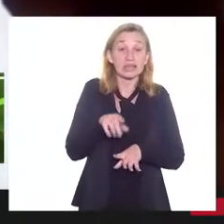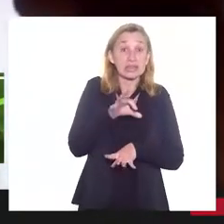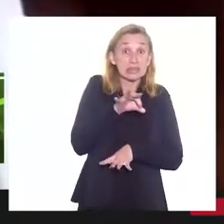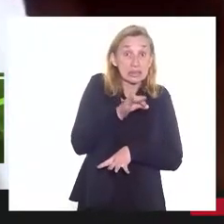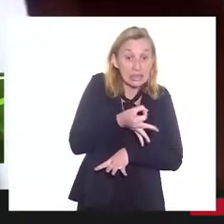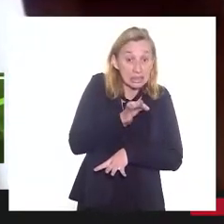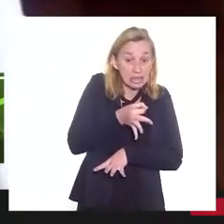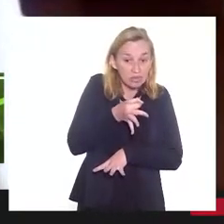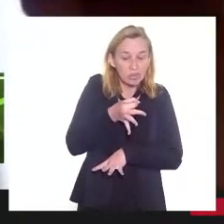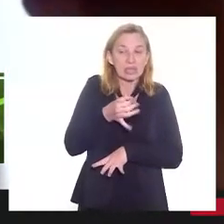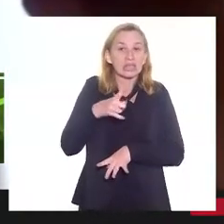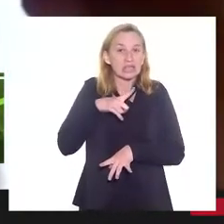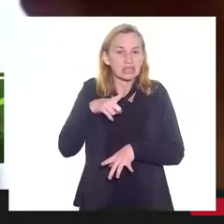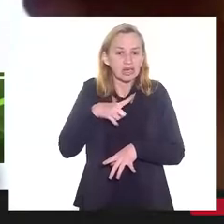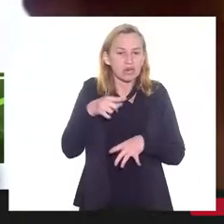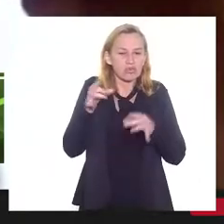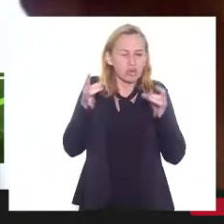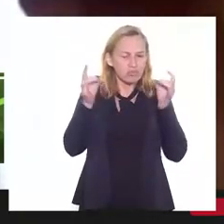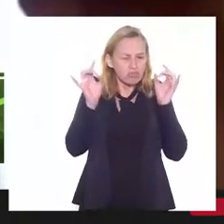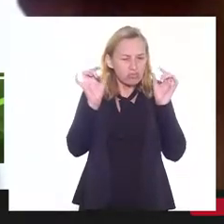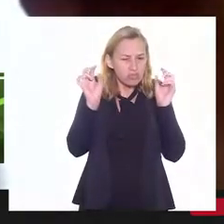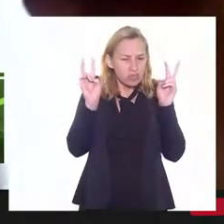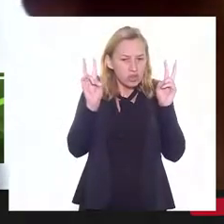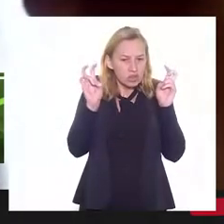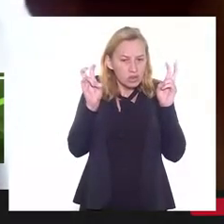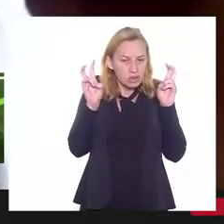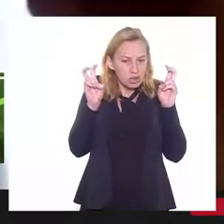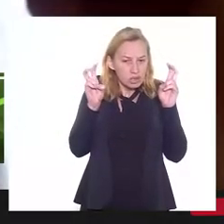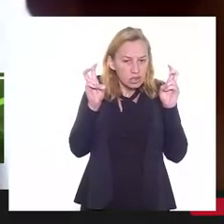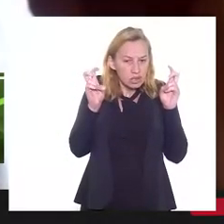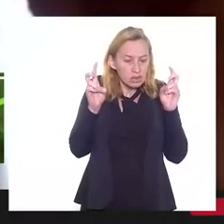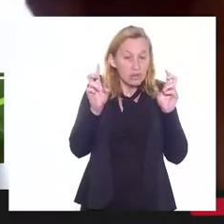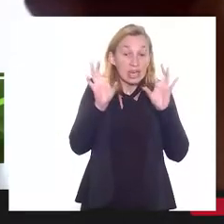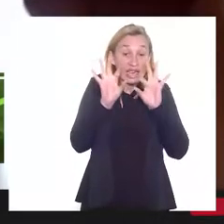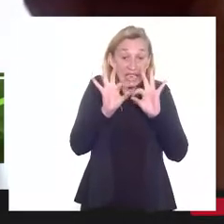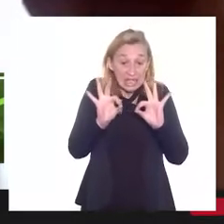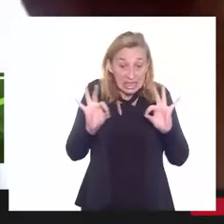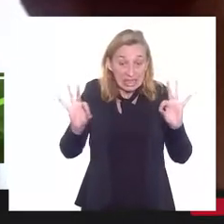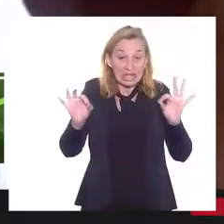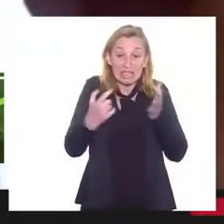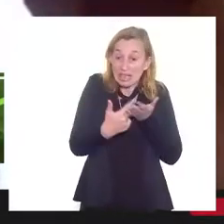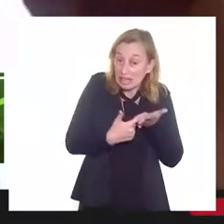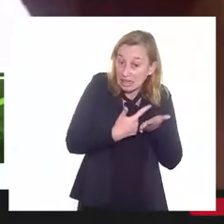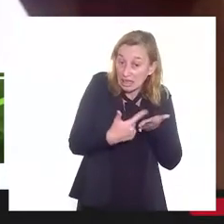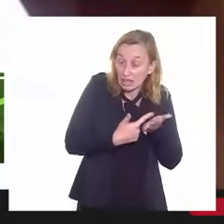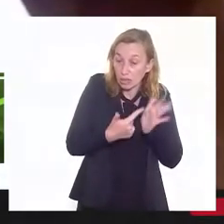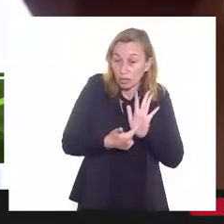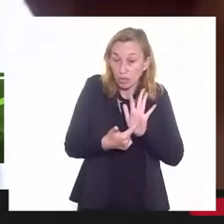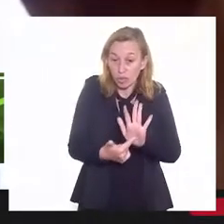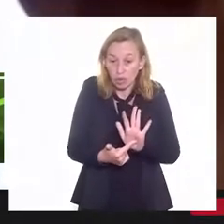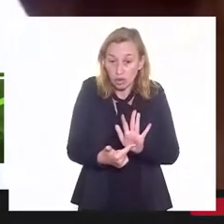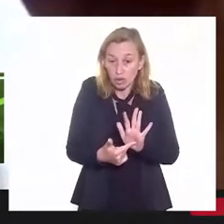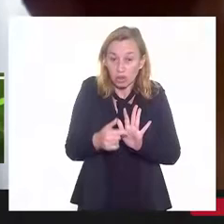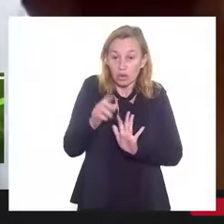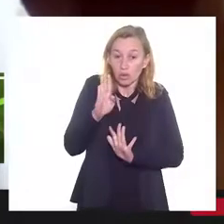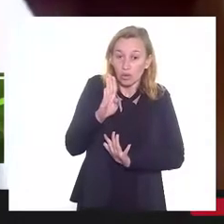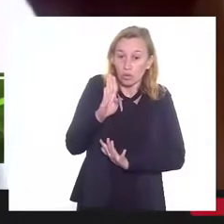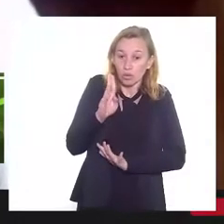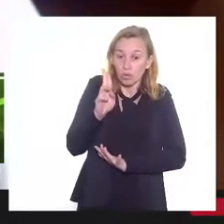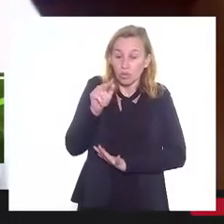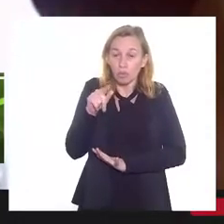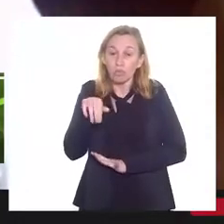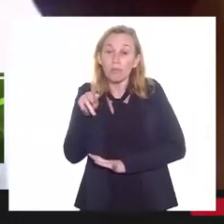um detalhe da fala do povo dos seguintes trechos do livro qualificam A Umbanda e Quimbanda eo